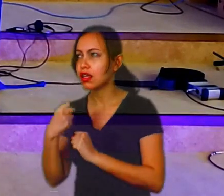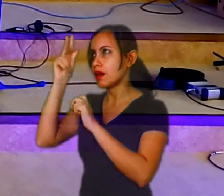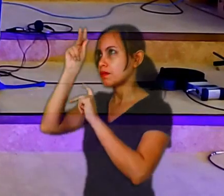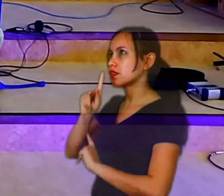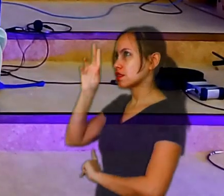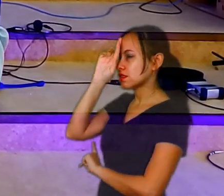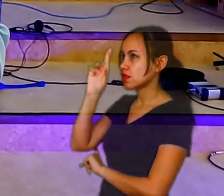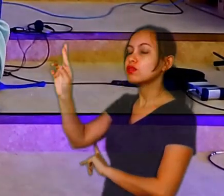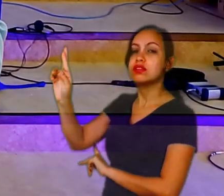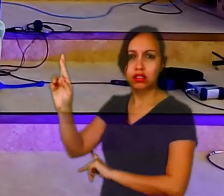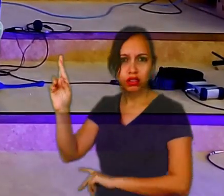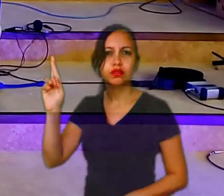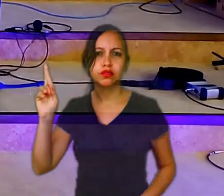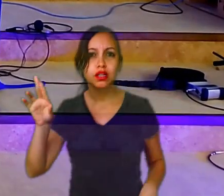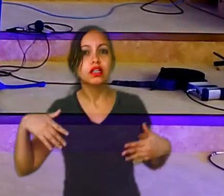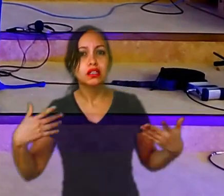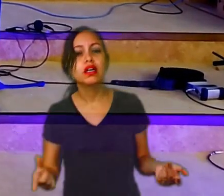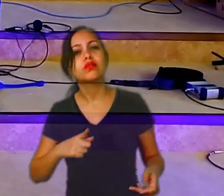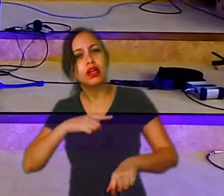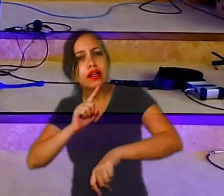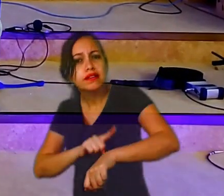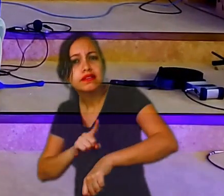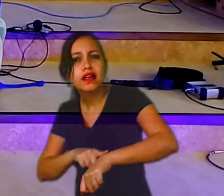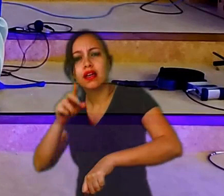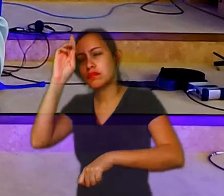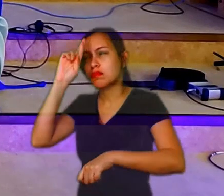presença do Senhor, dedicar tempo ao Senhor.